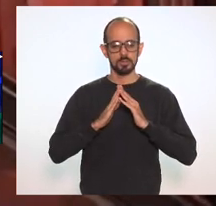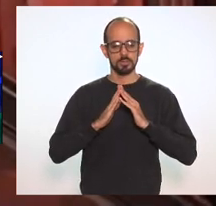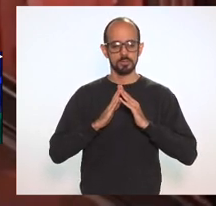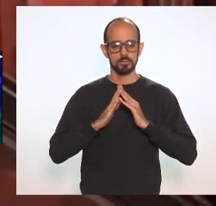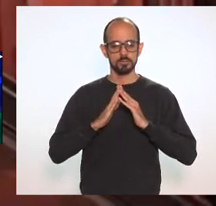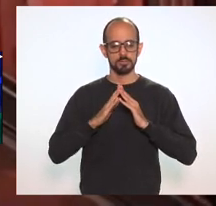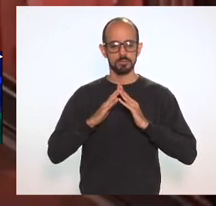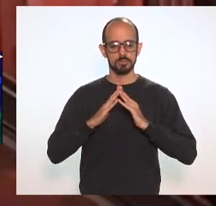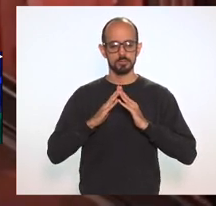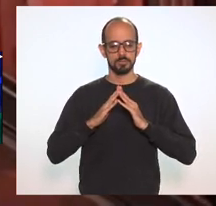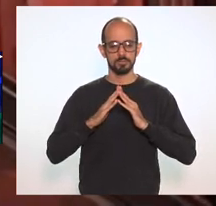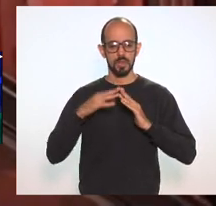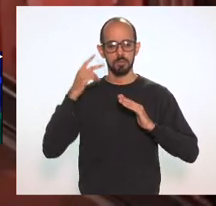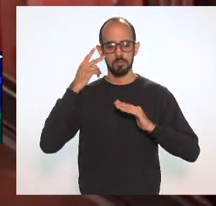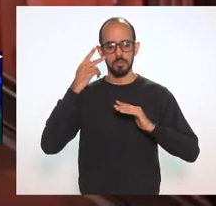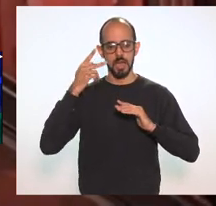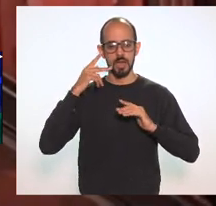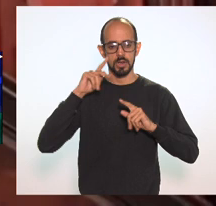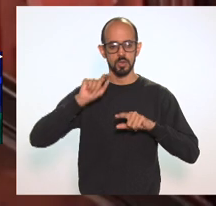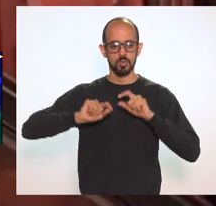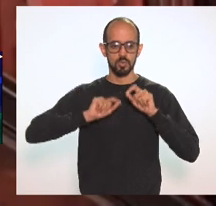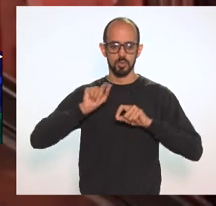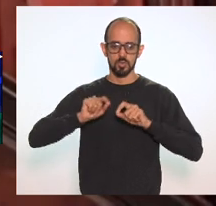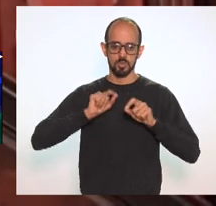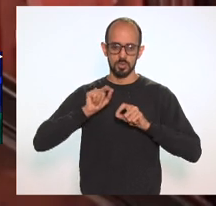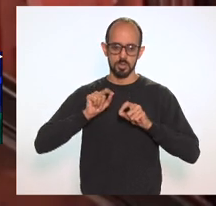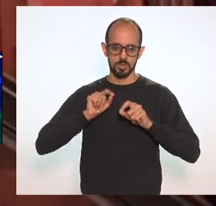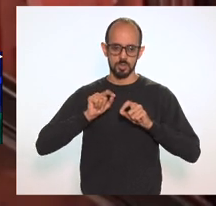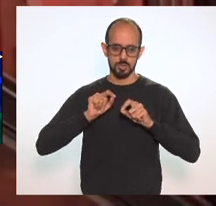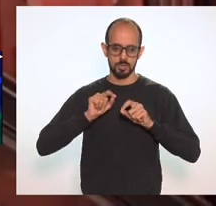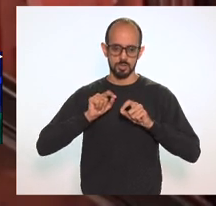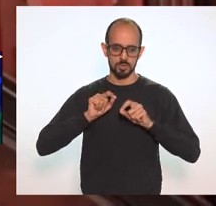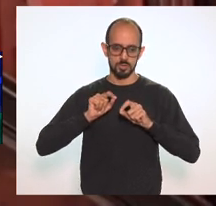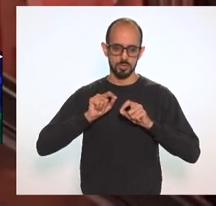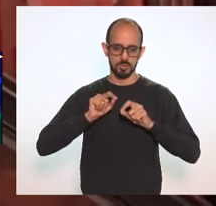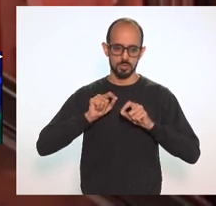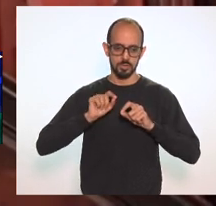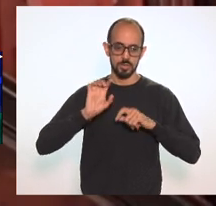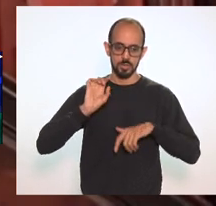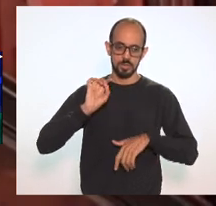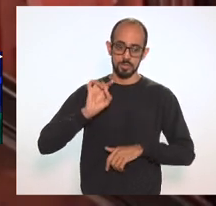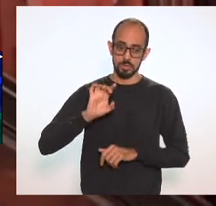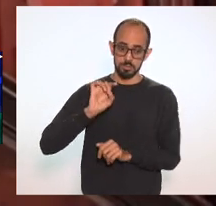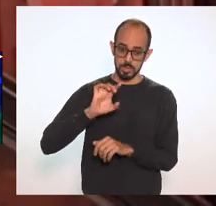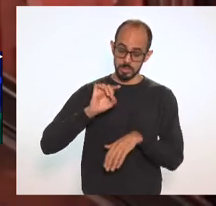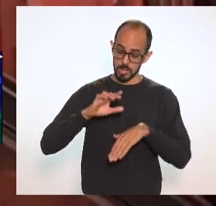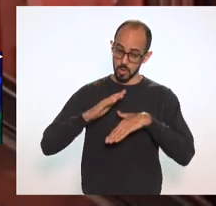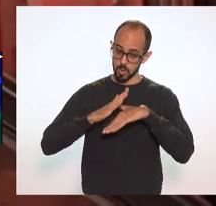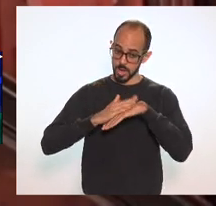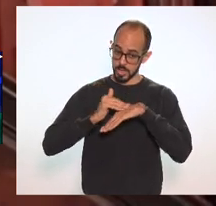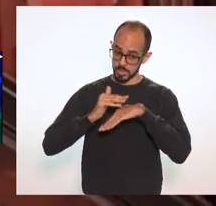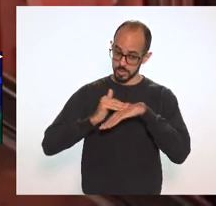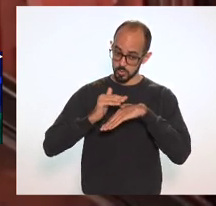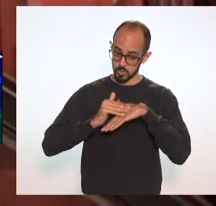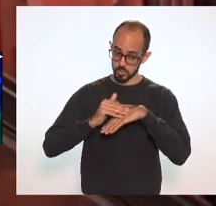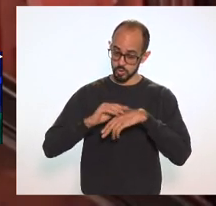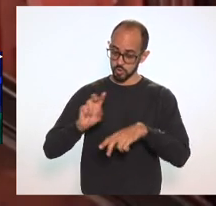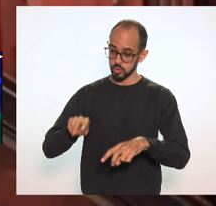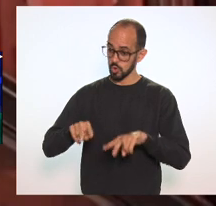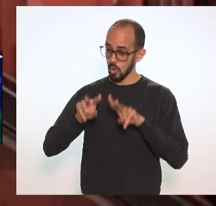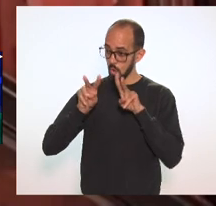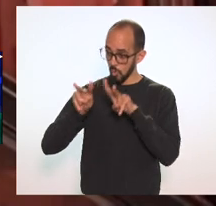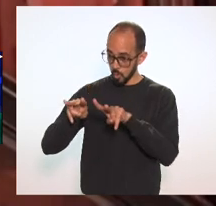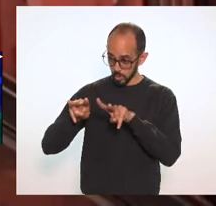e para e de uma forma muito muito especial muito carinhosa olharmos